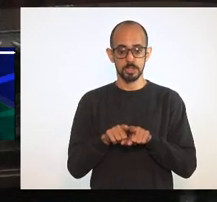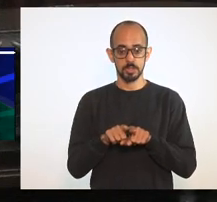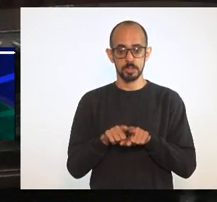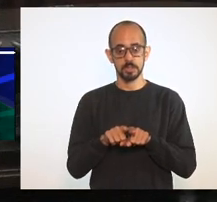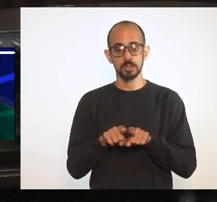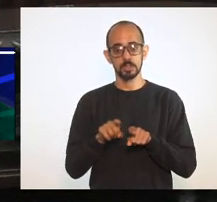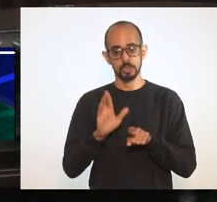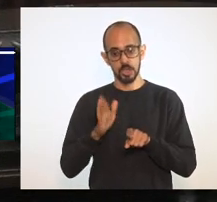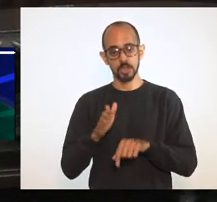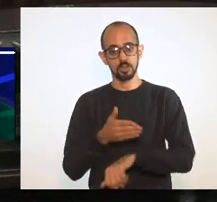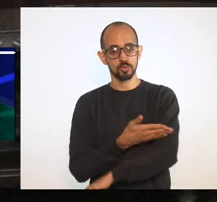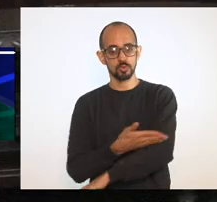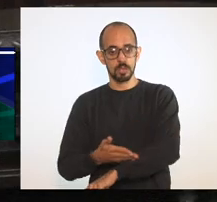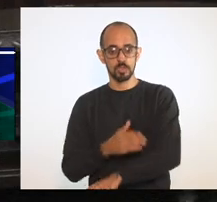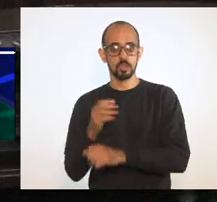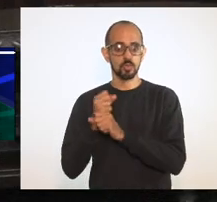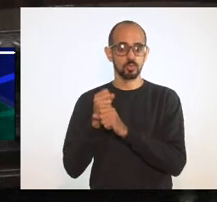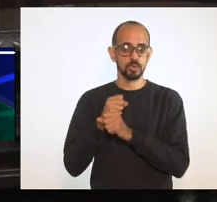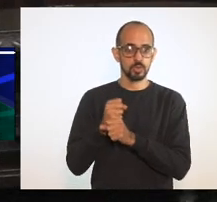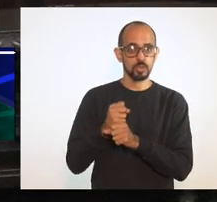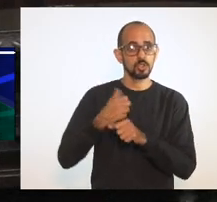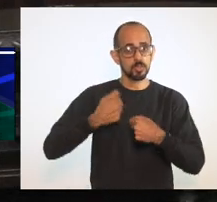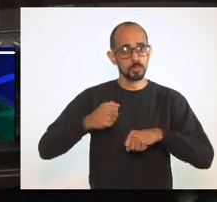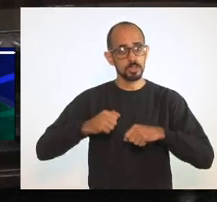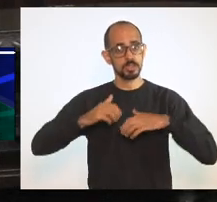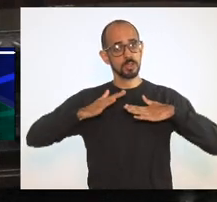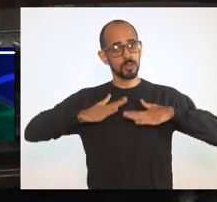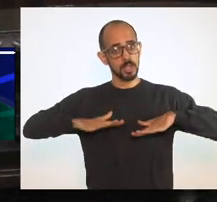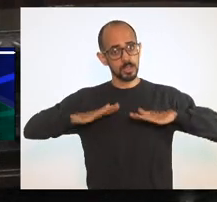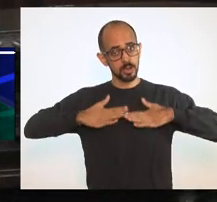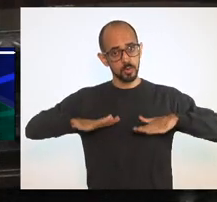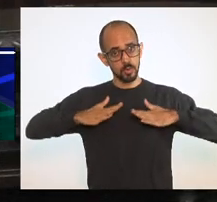e a gente precisa, com tranquilidade,